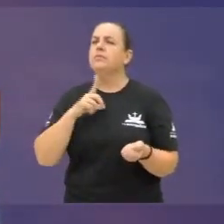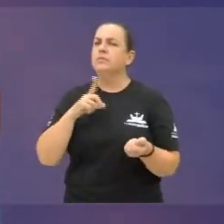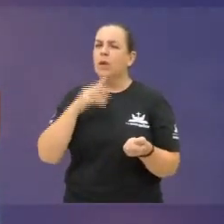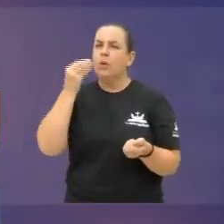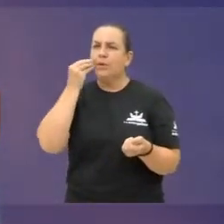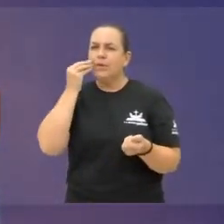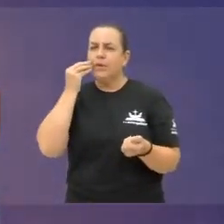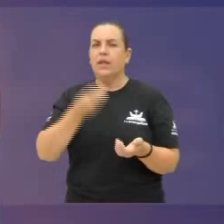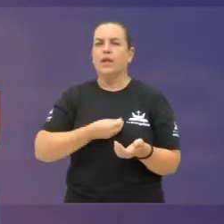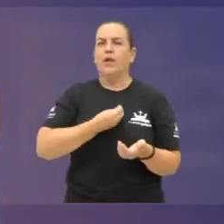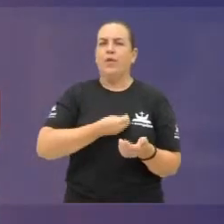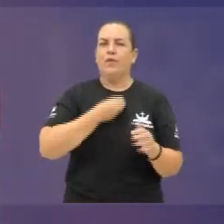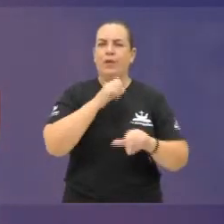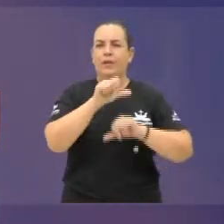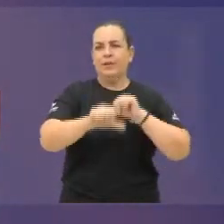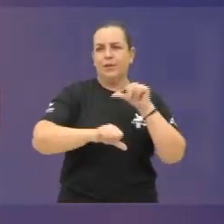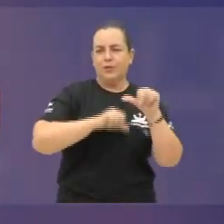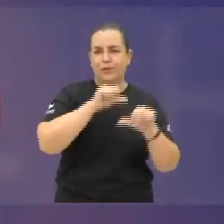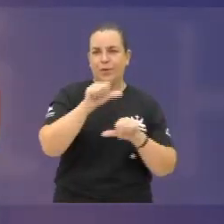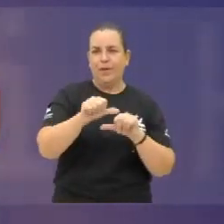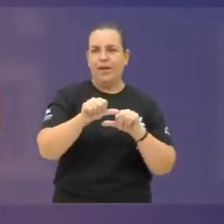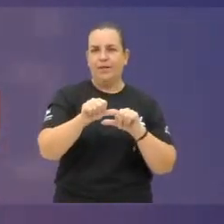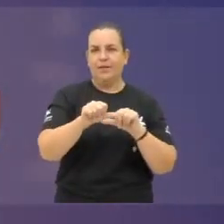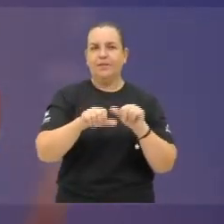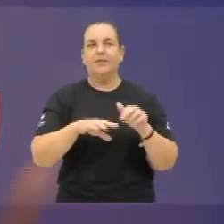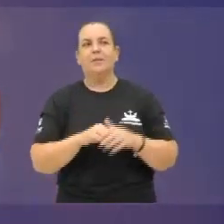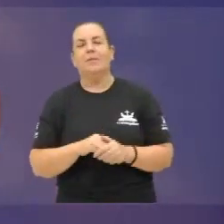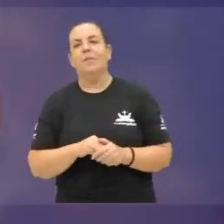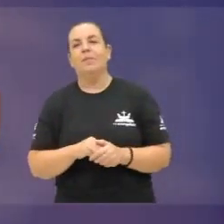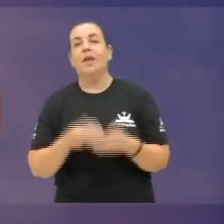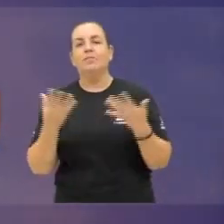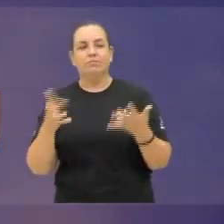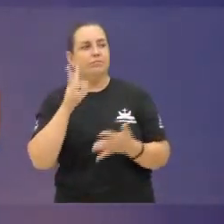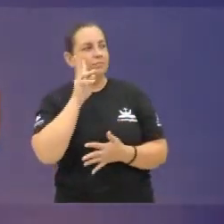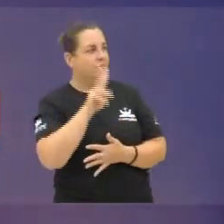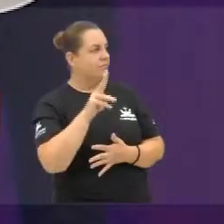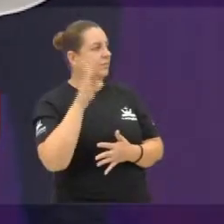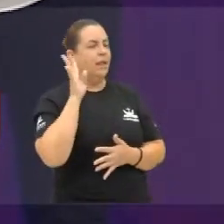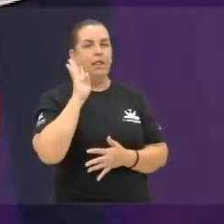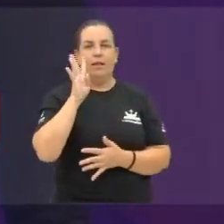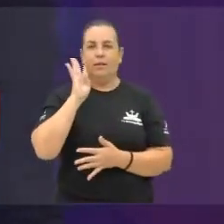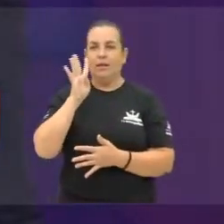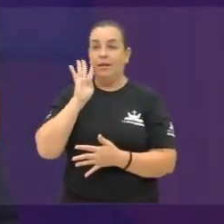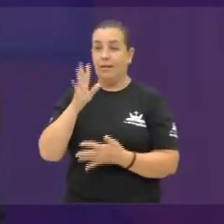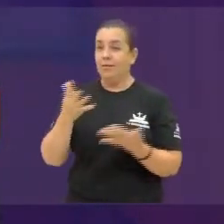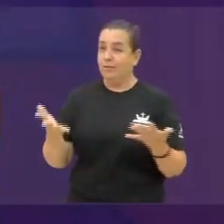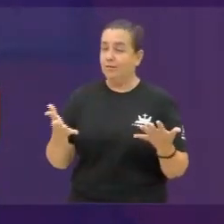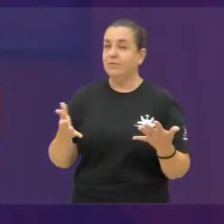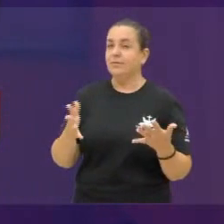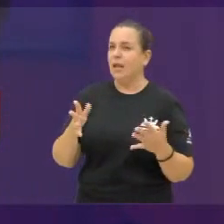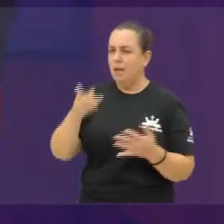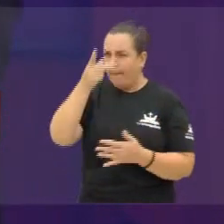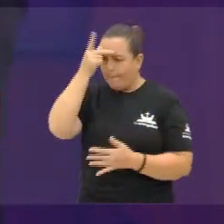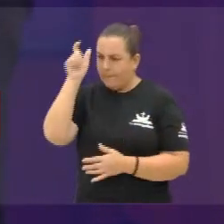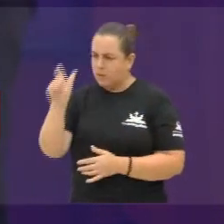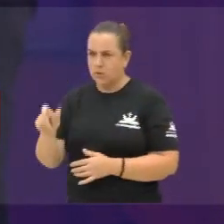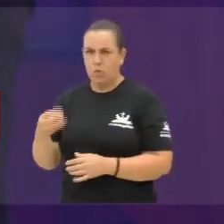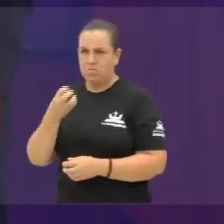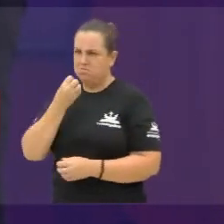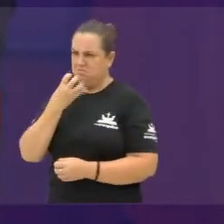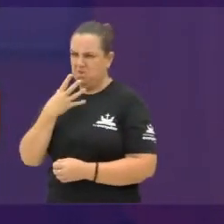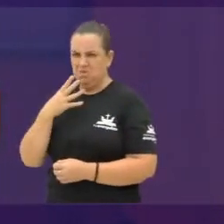as vidas transformadas. E olha que bacana, Léo. Ninguém é bom